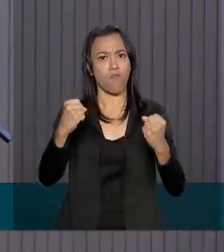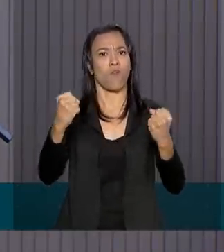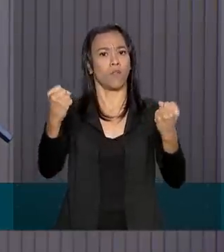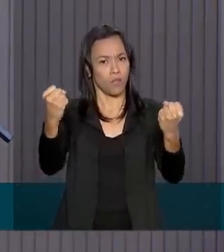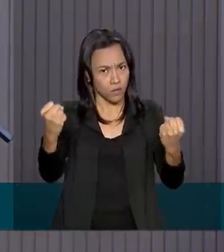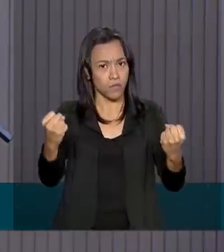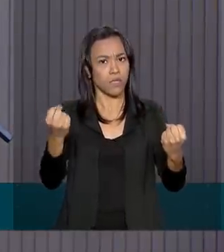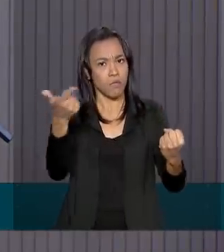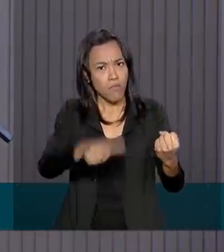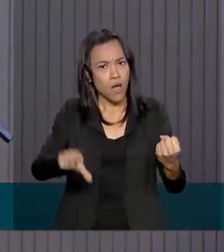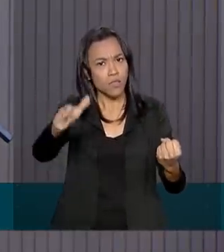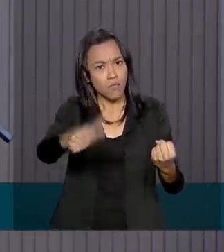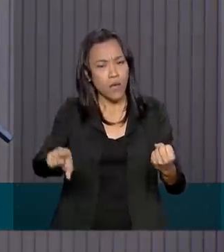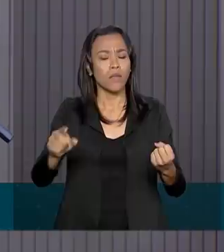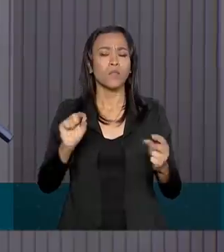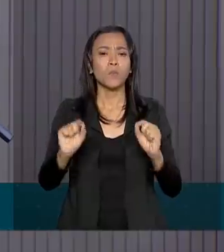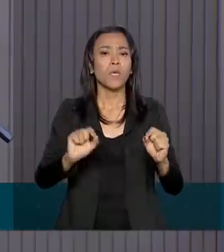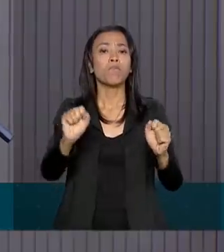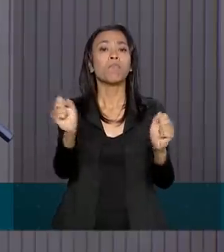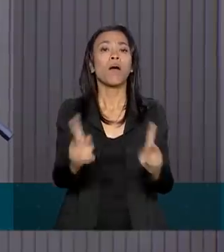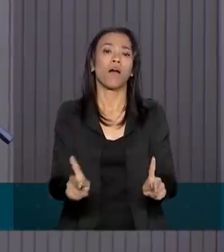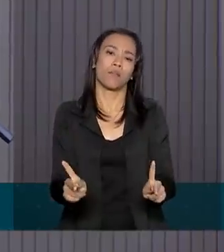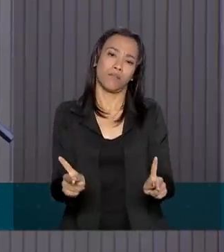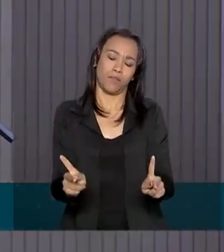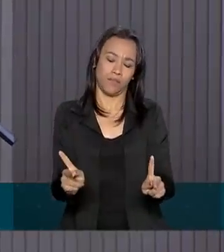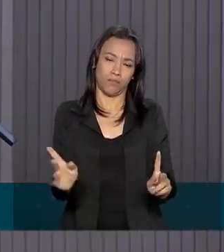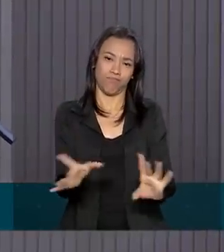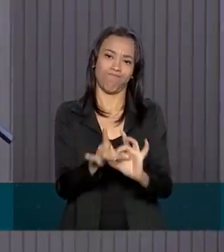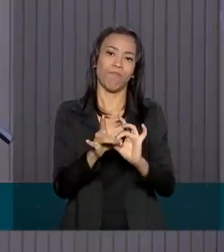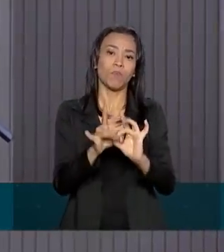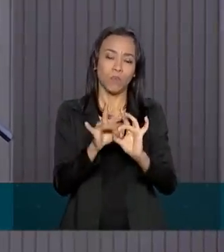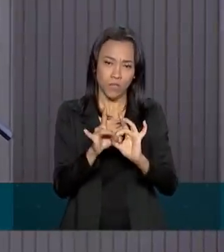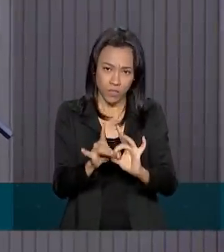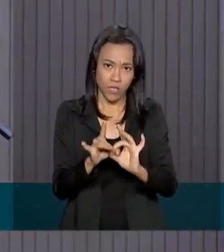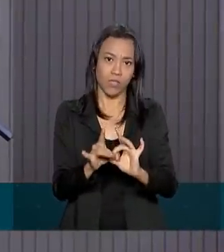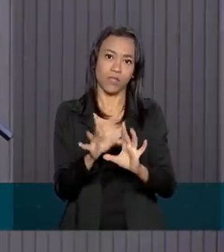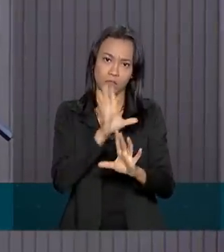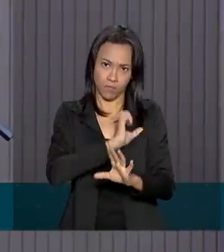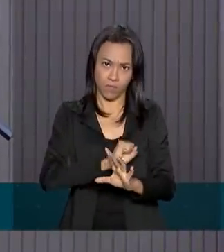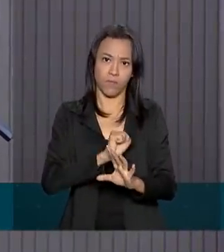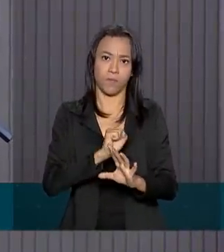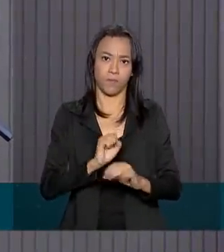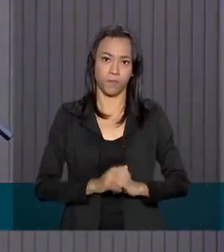transforme cada vez mais em paz, em harmonia e amor.